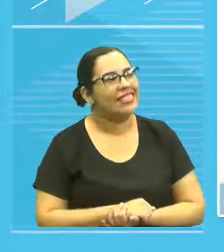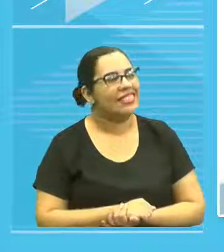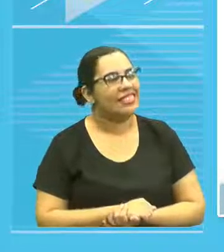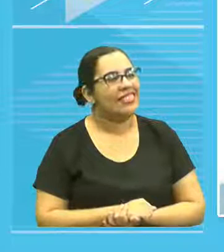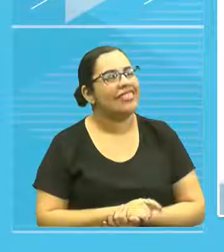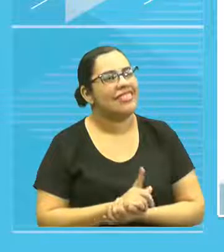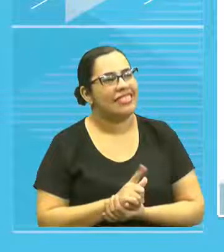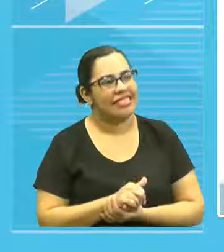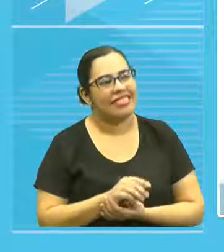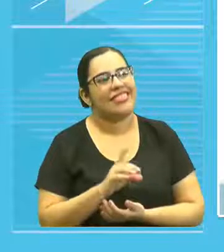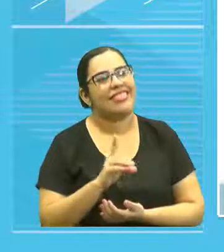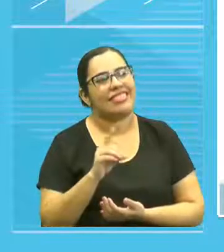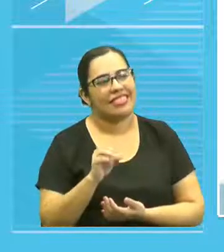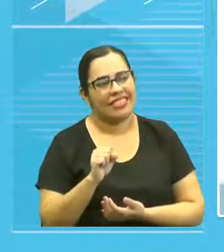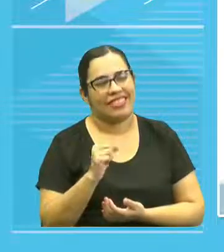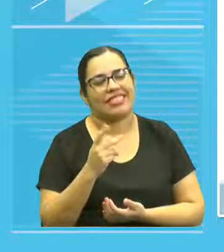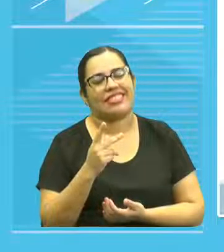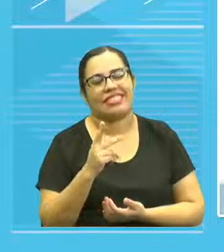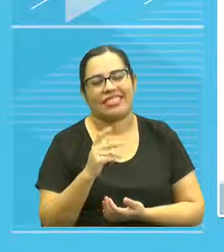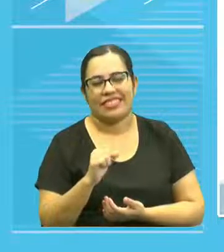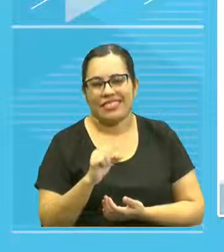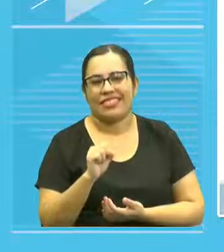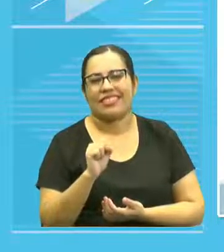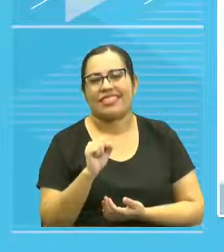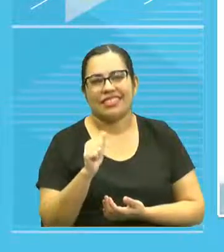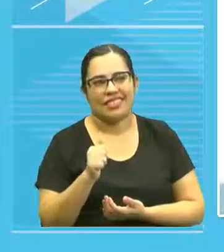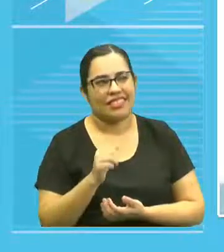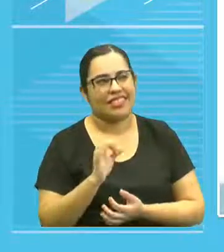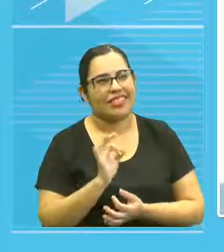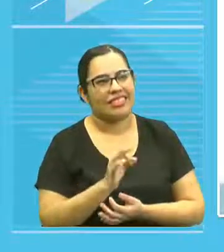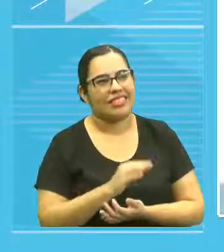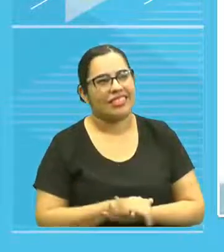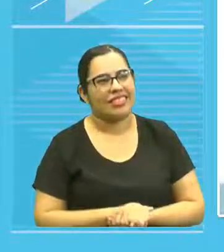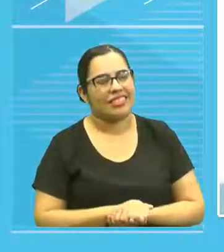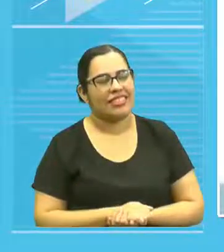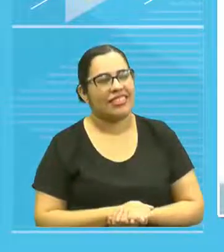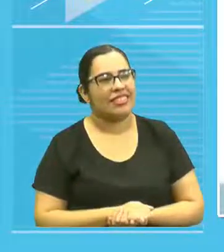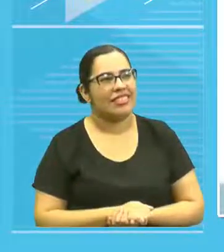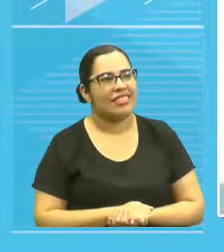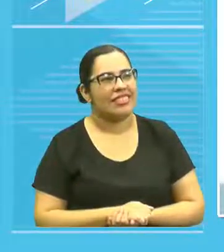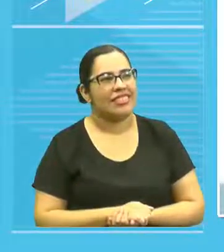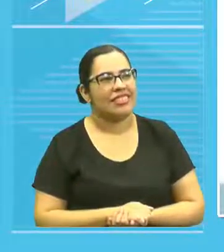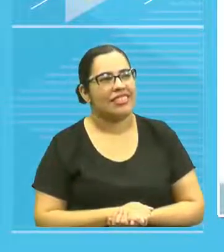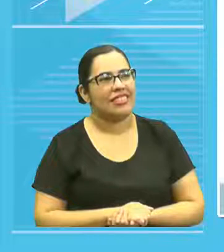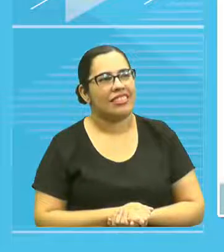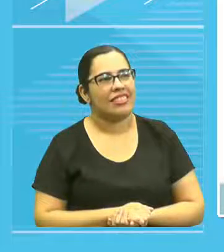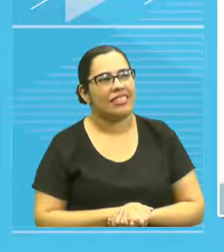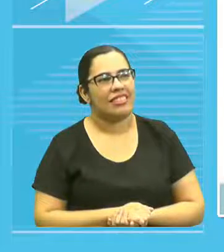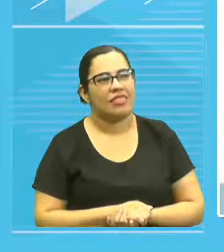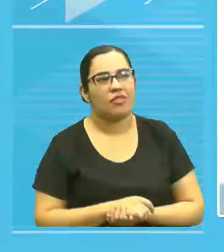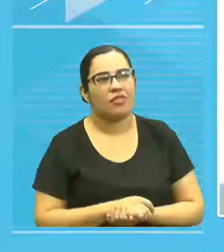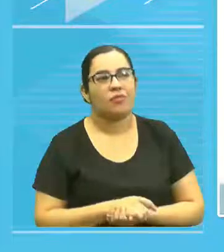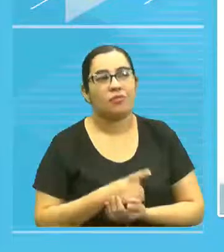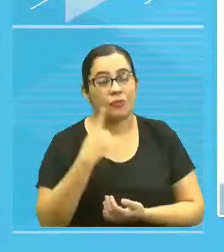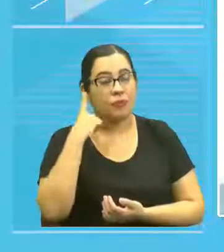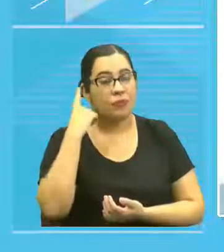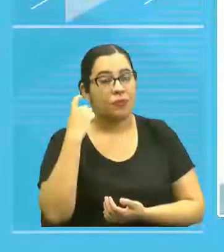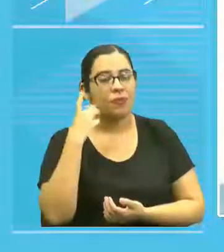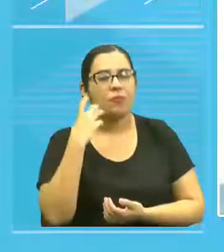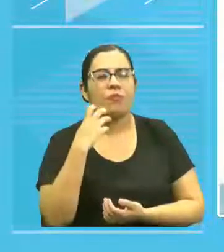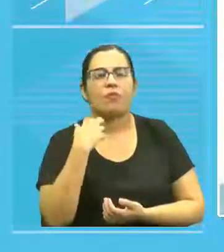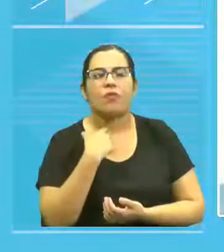na despensa a assonância assonância